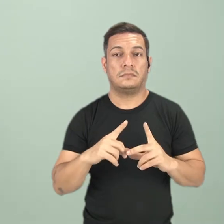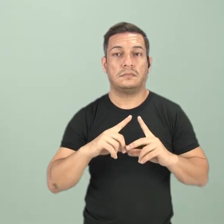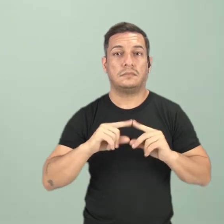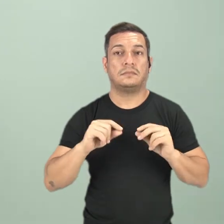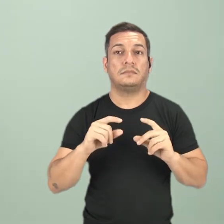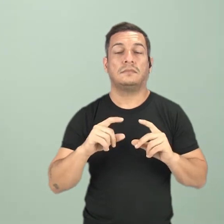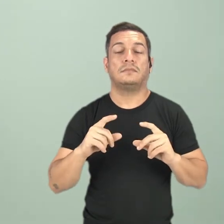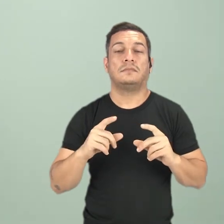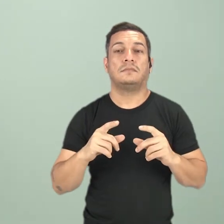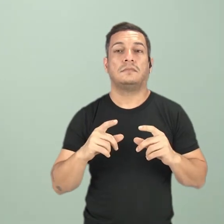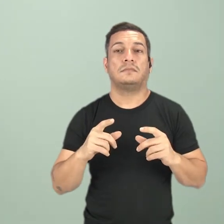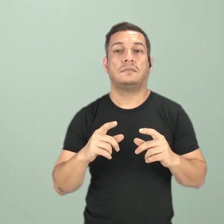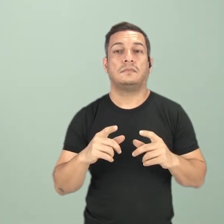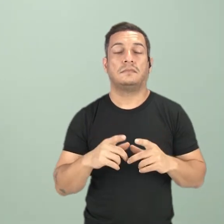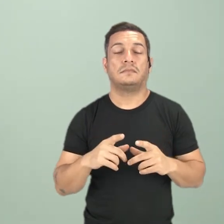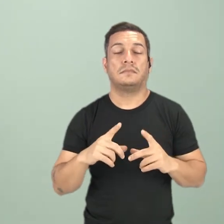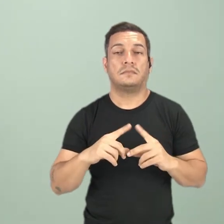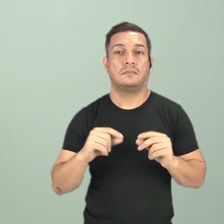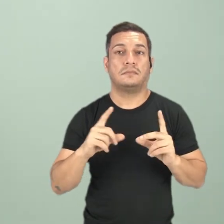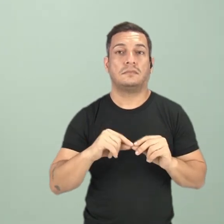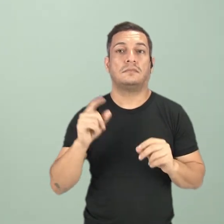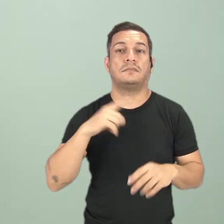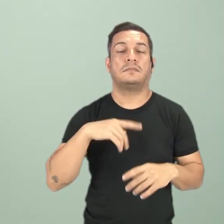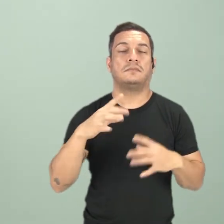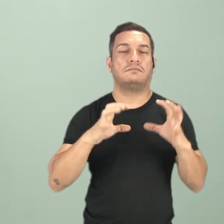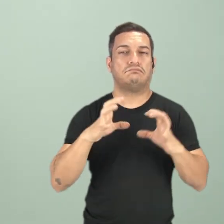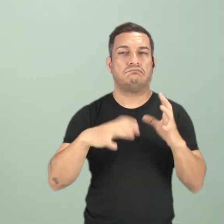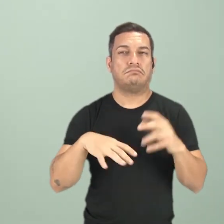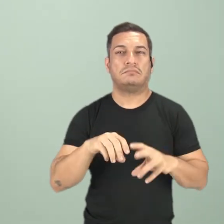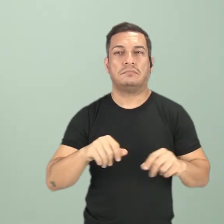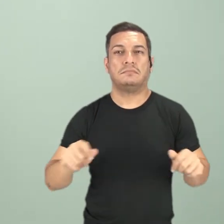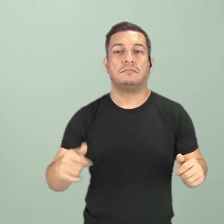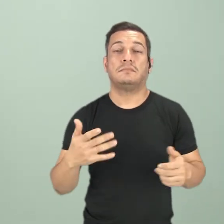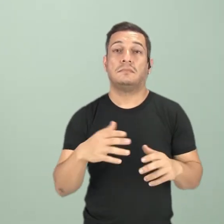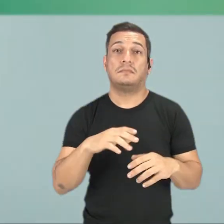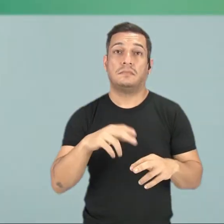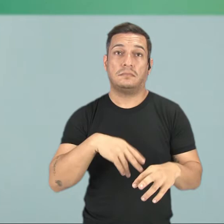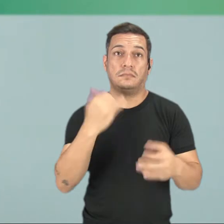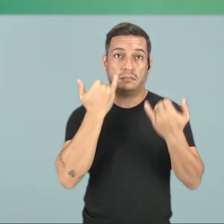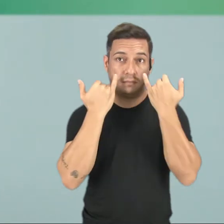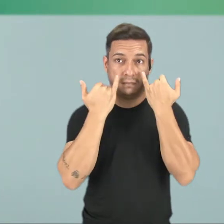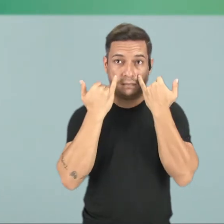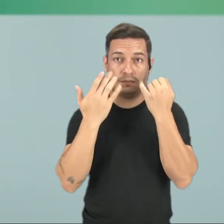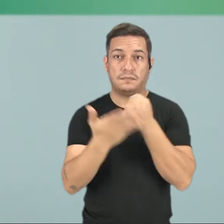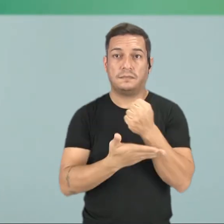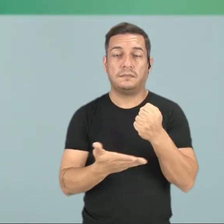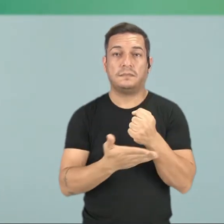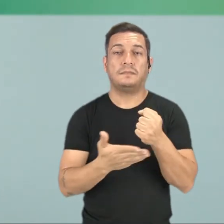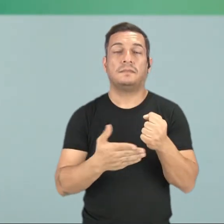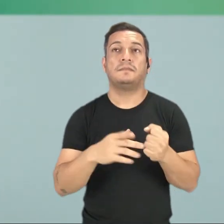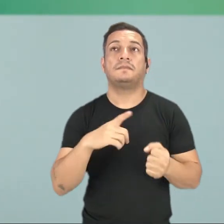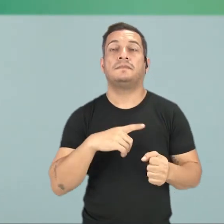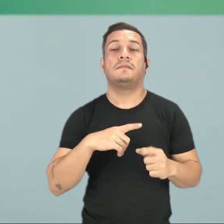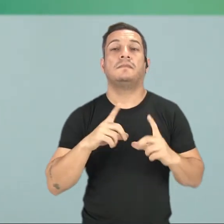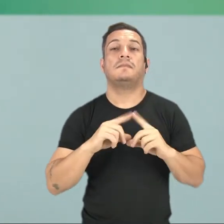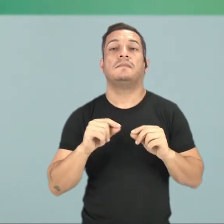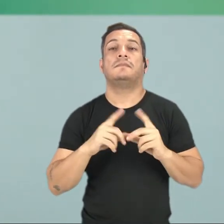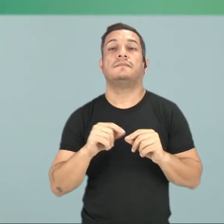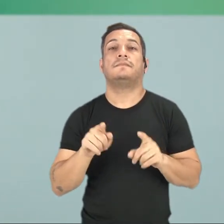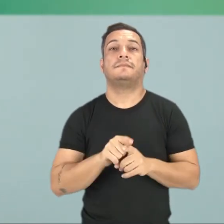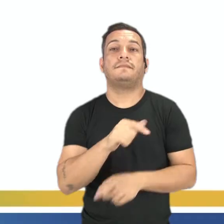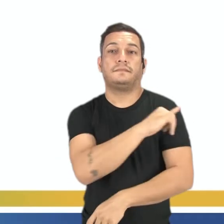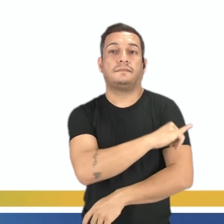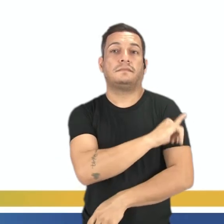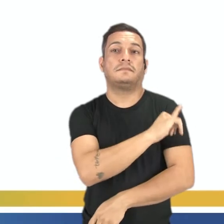26 estados estão em conflito de terras, né? Aí só por esse dado aí nós só temos o Distrito Federal, né, Brasília, Rio